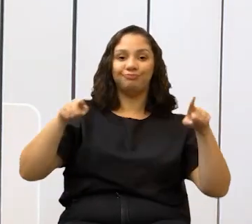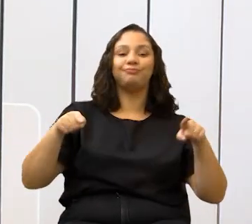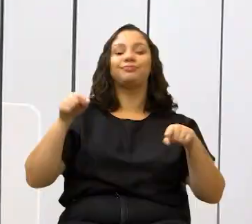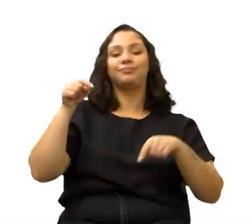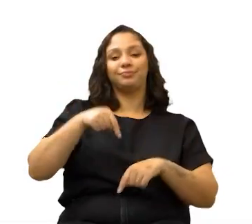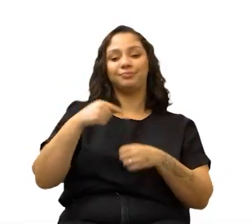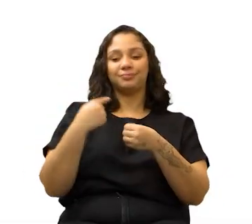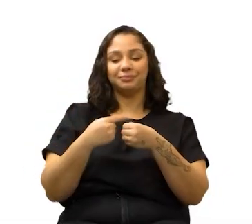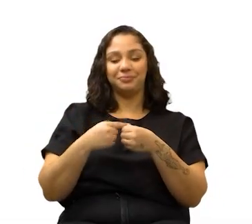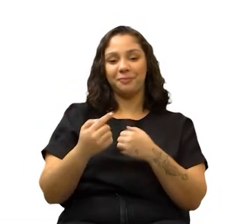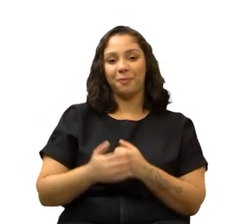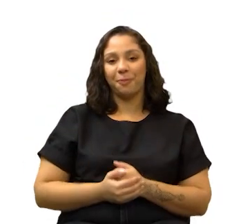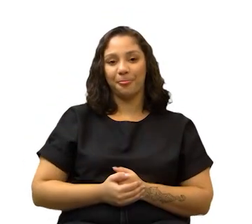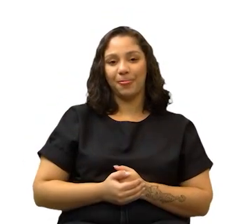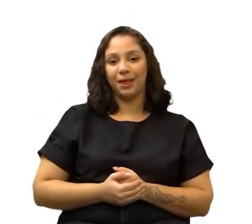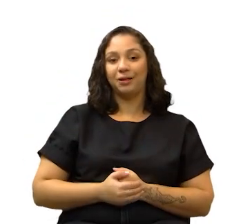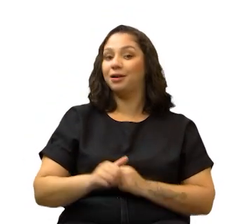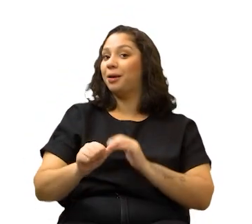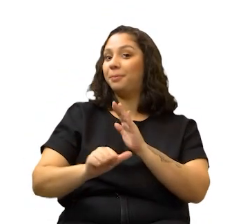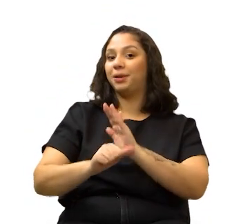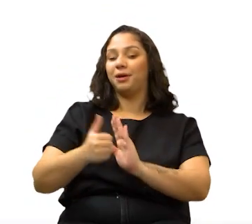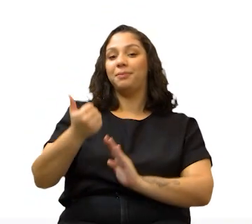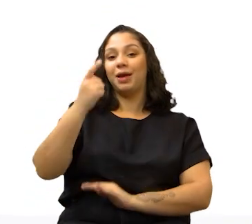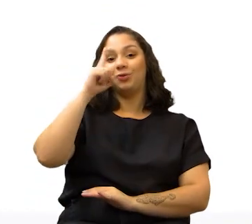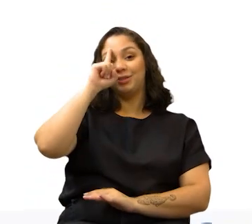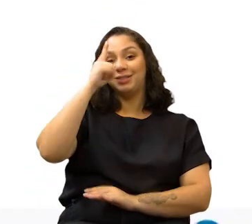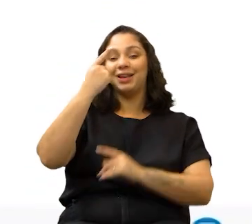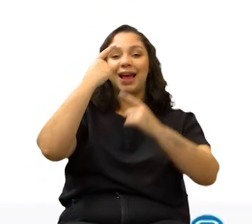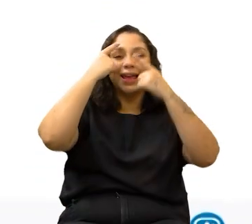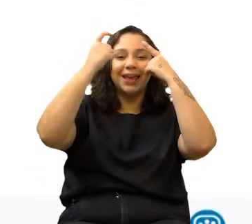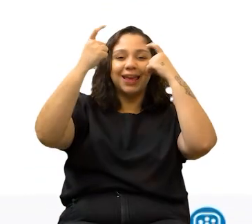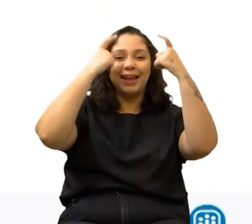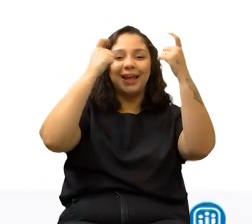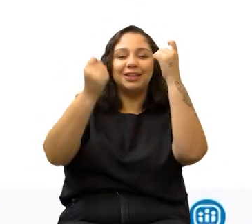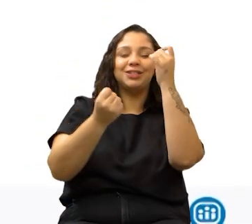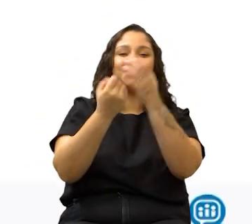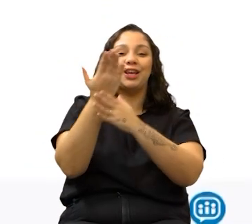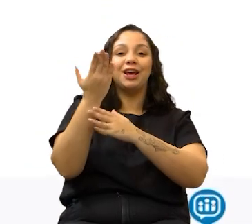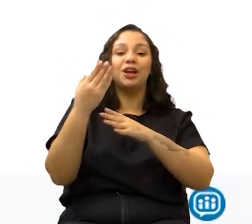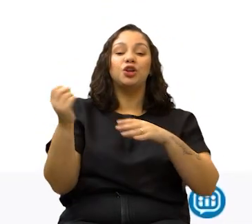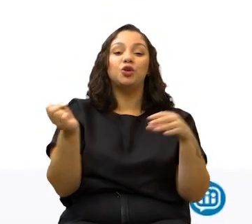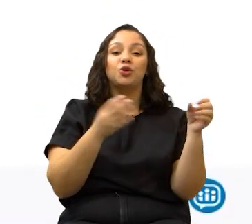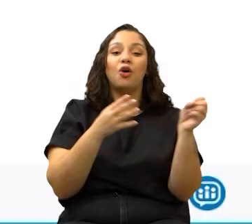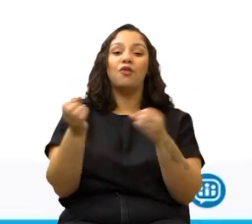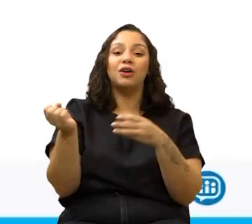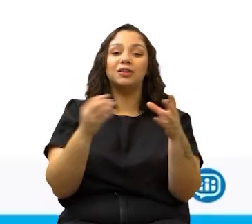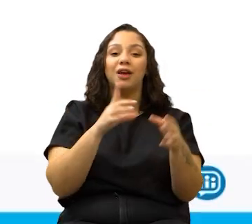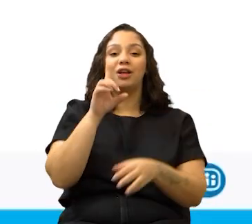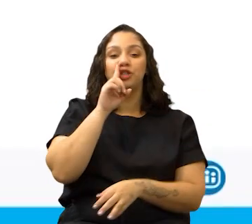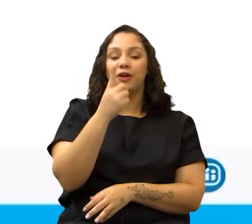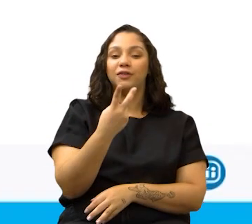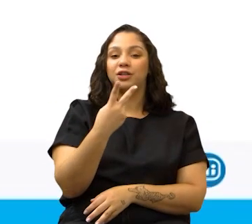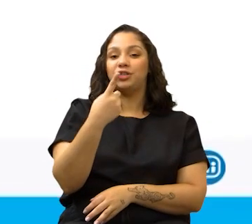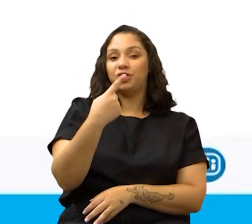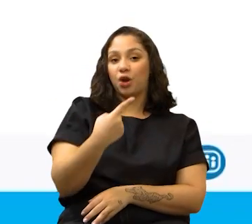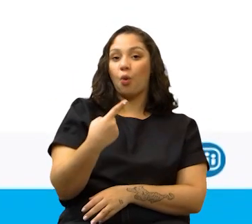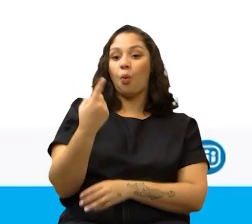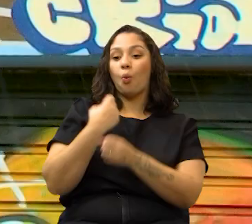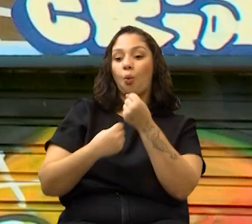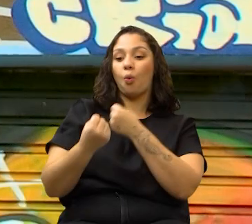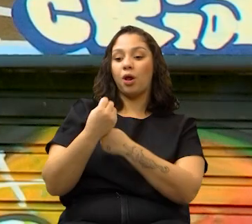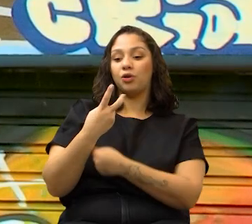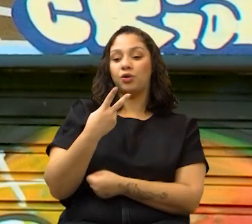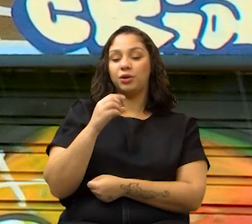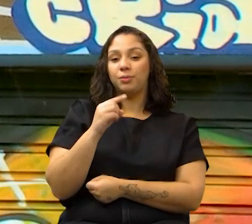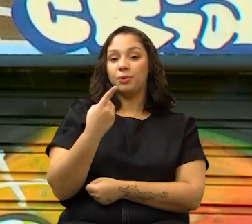cidade. O primeiro Dia Mundial da Criatividade e Inovação foi comemorado em 21 de abril de